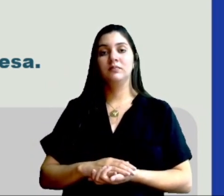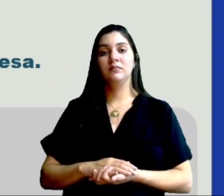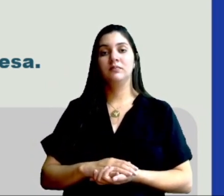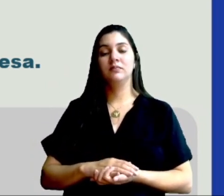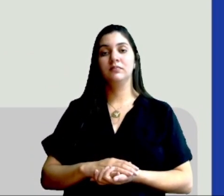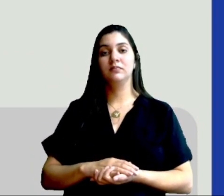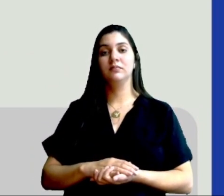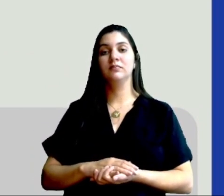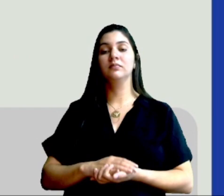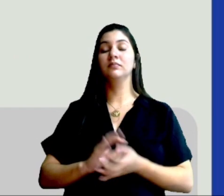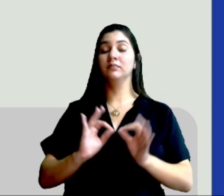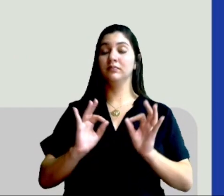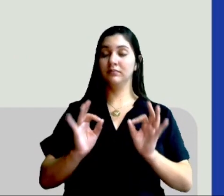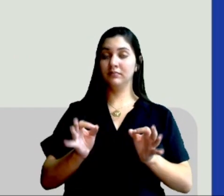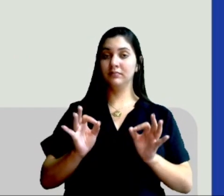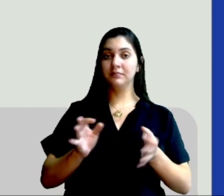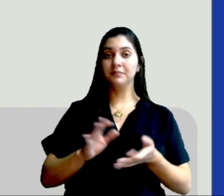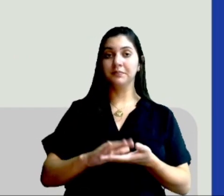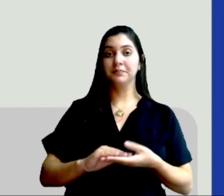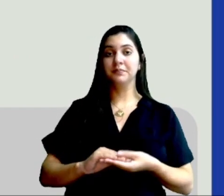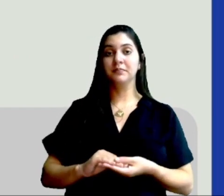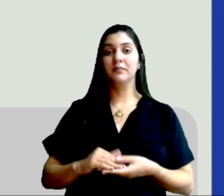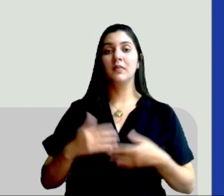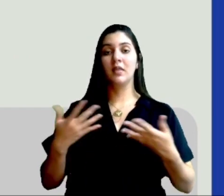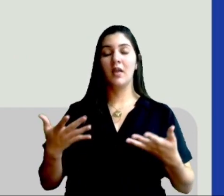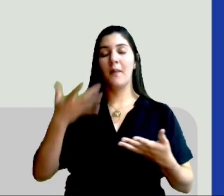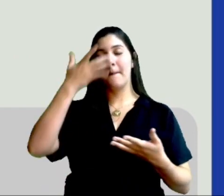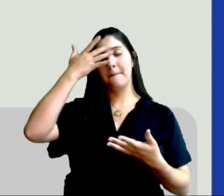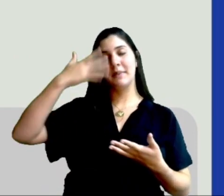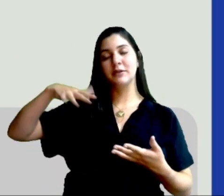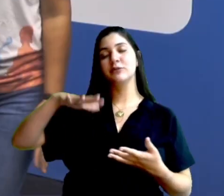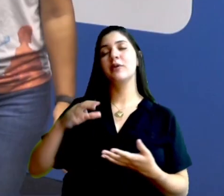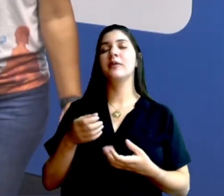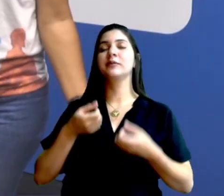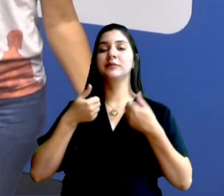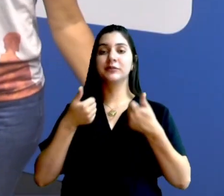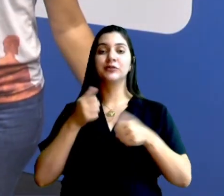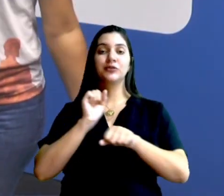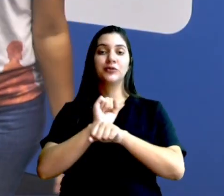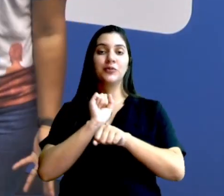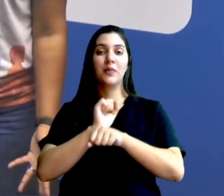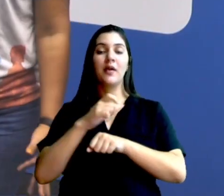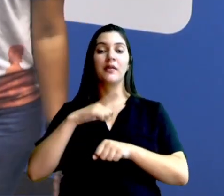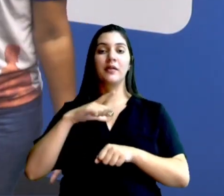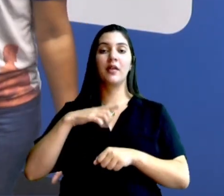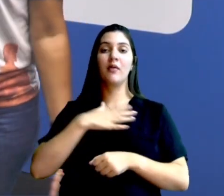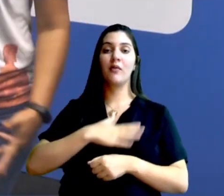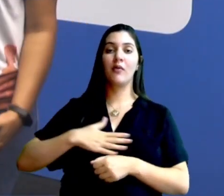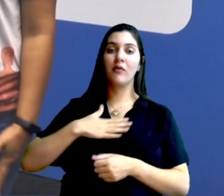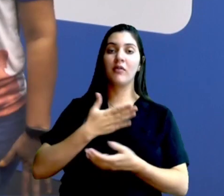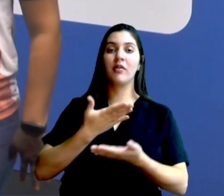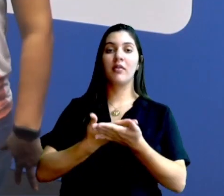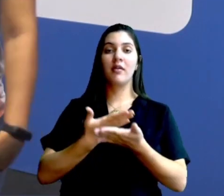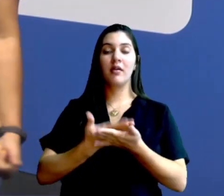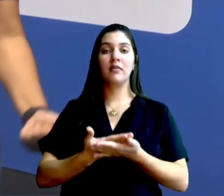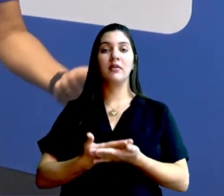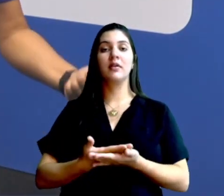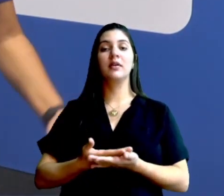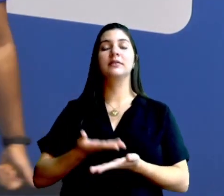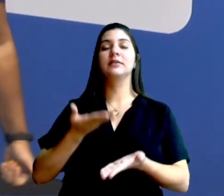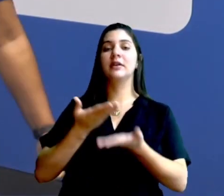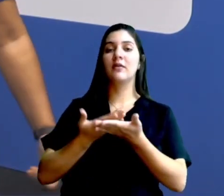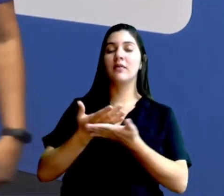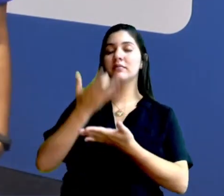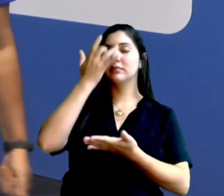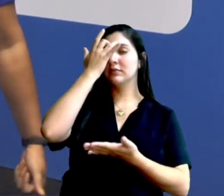mesa, certo? Então, pessoal, é isso. Eu espero que vocês tenham gostado da aula. É uma